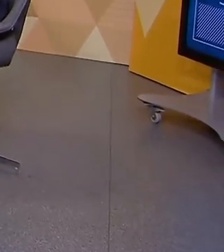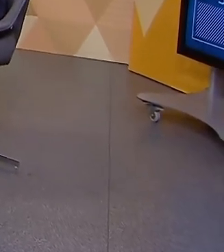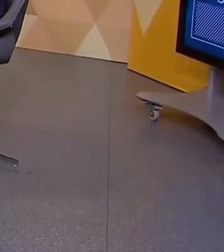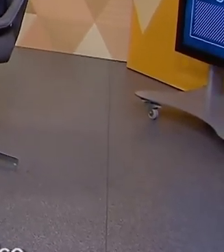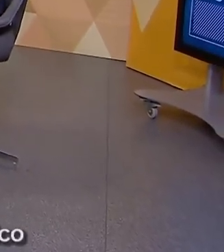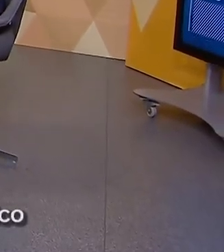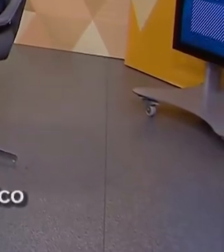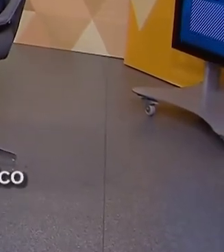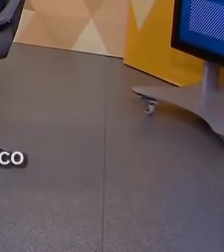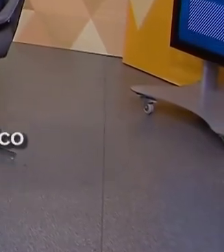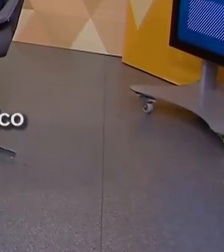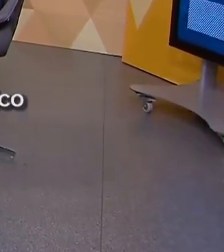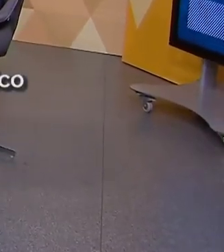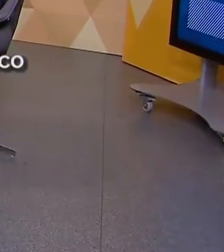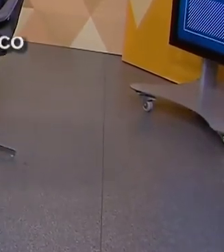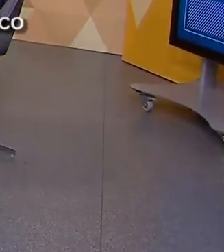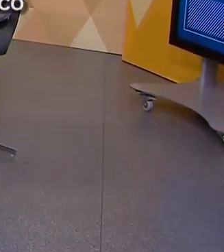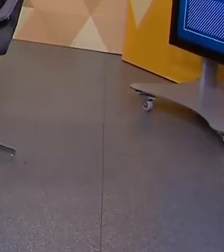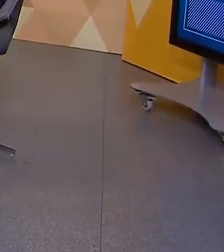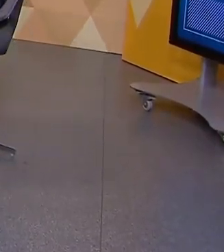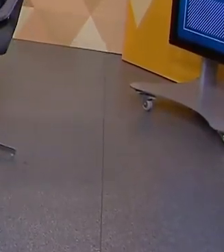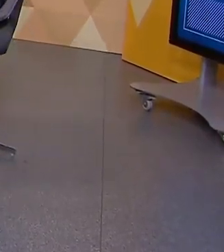E aí